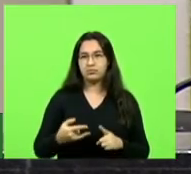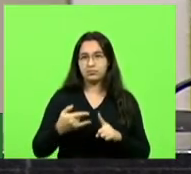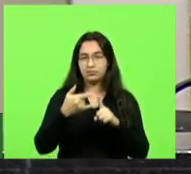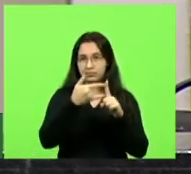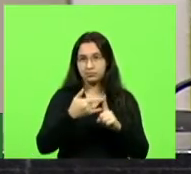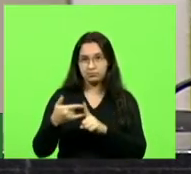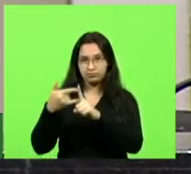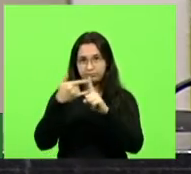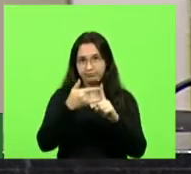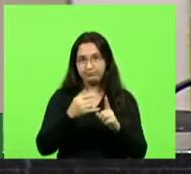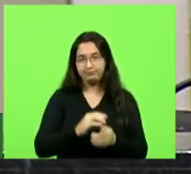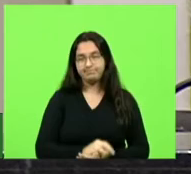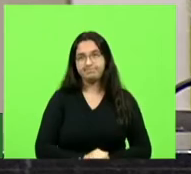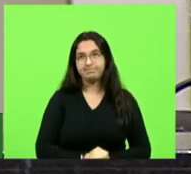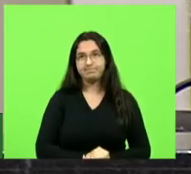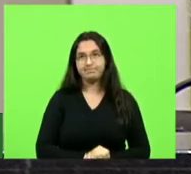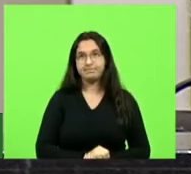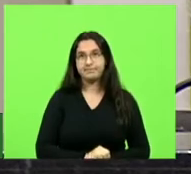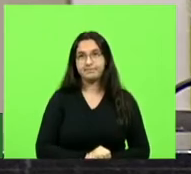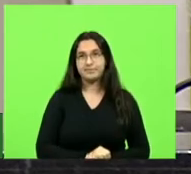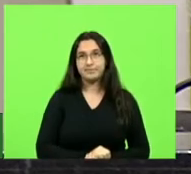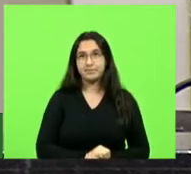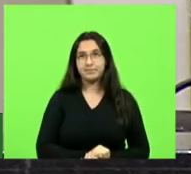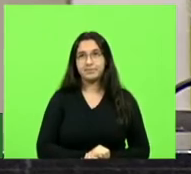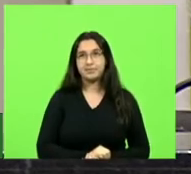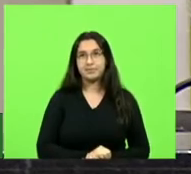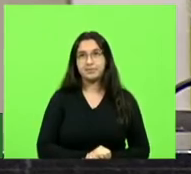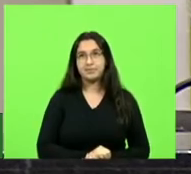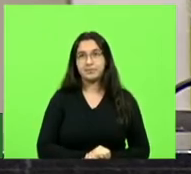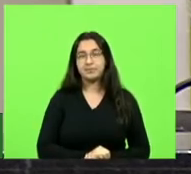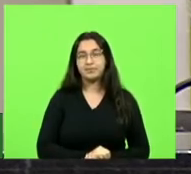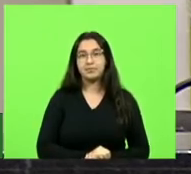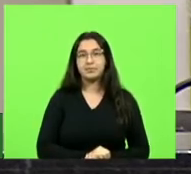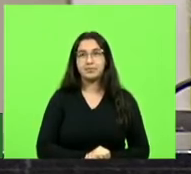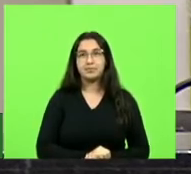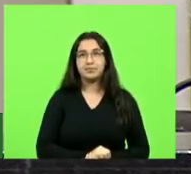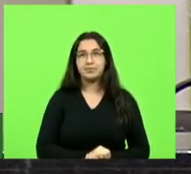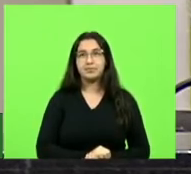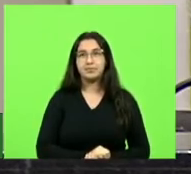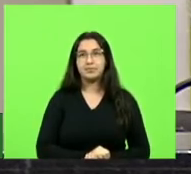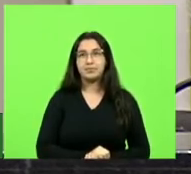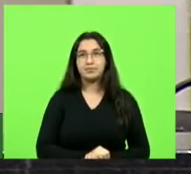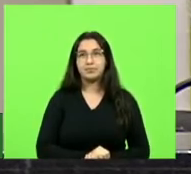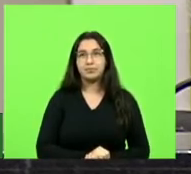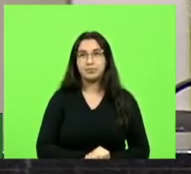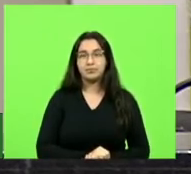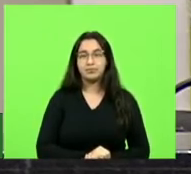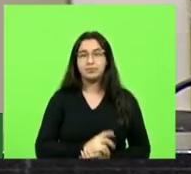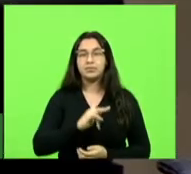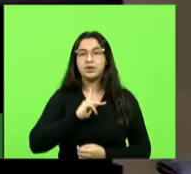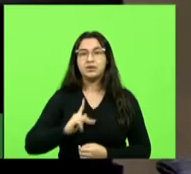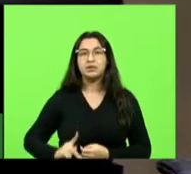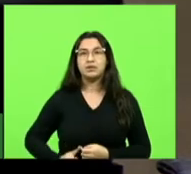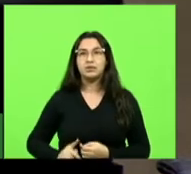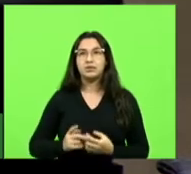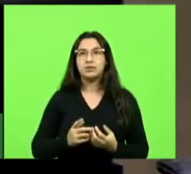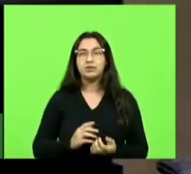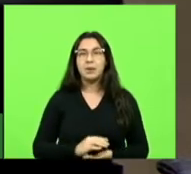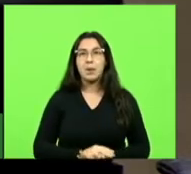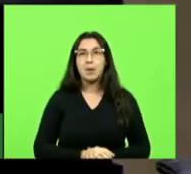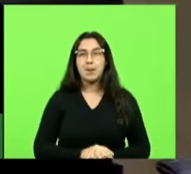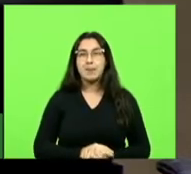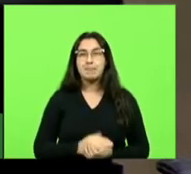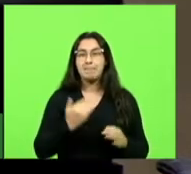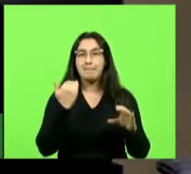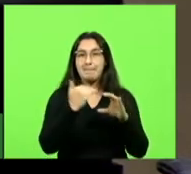Presidente? Ok, deputada Ada de Luca. Alto e bom som. Senhor presidente, Deus. Eu quero... Depois eu quero fazer encaminhamento